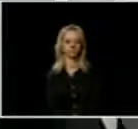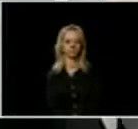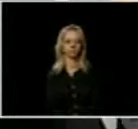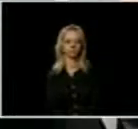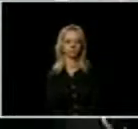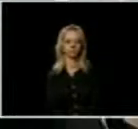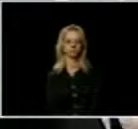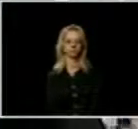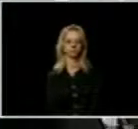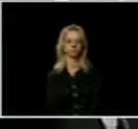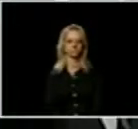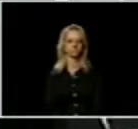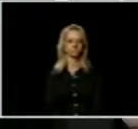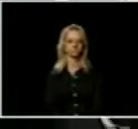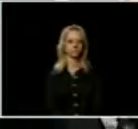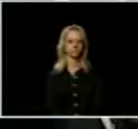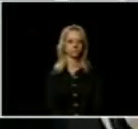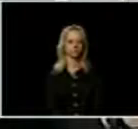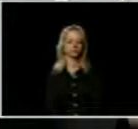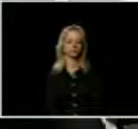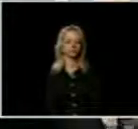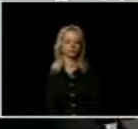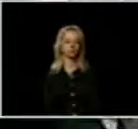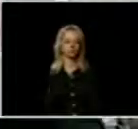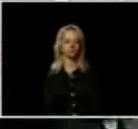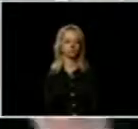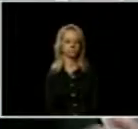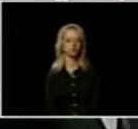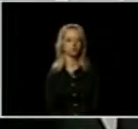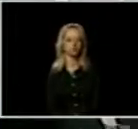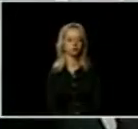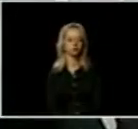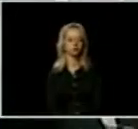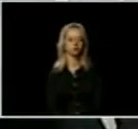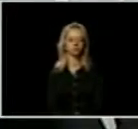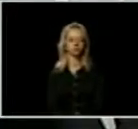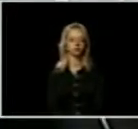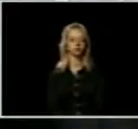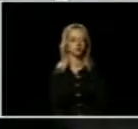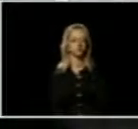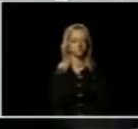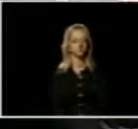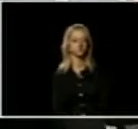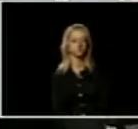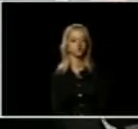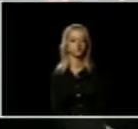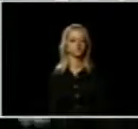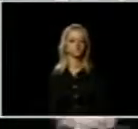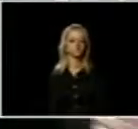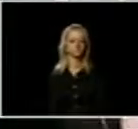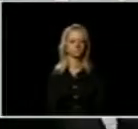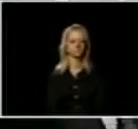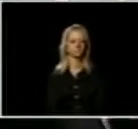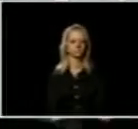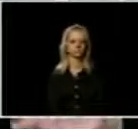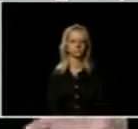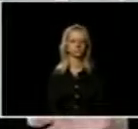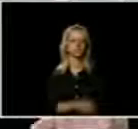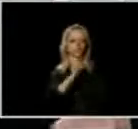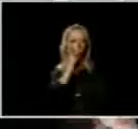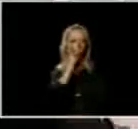das redes sociais, afirmou que a audiência estava cancelada, e também em uma